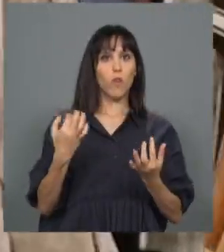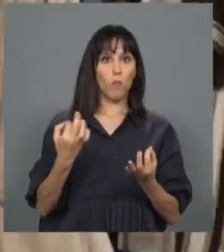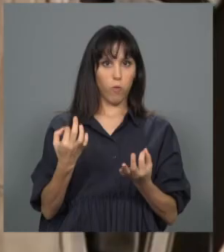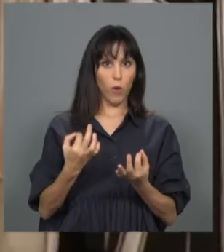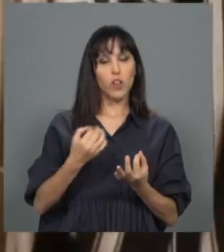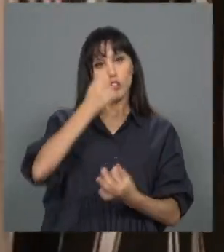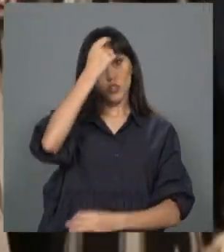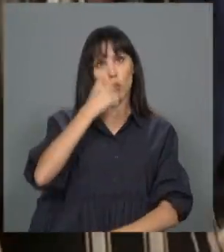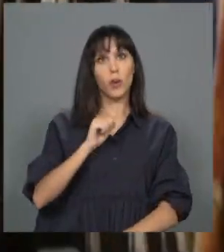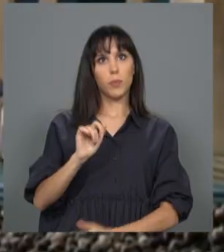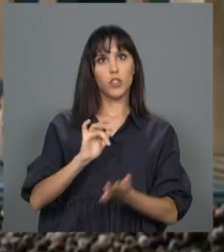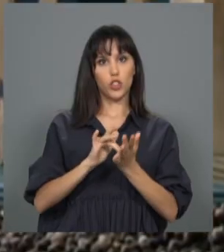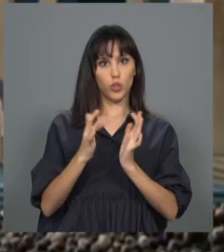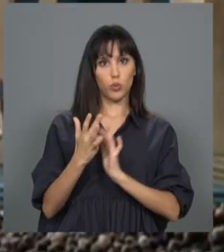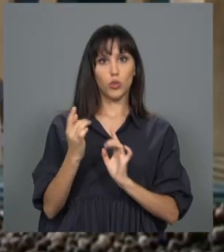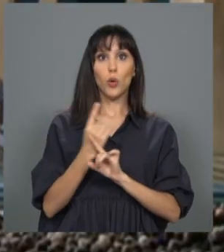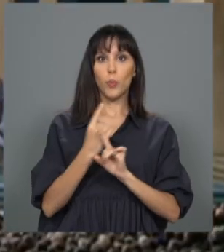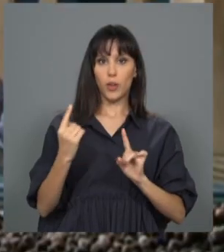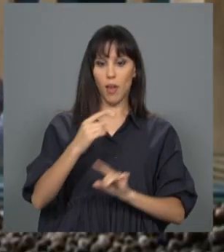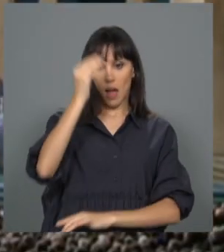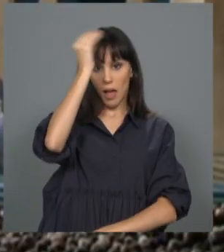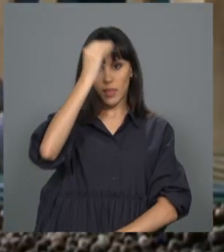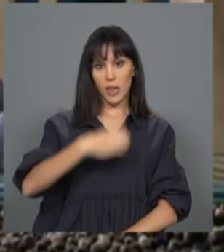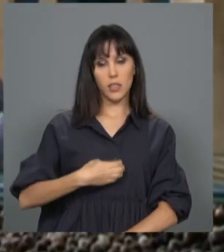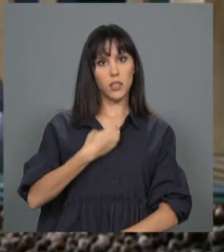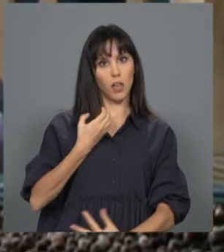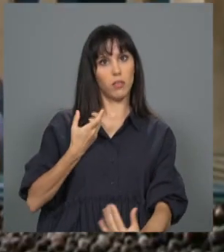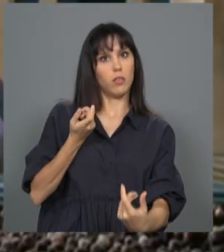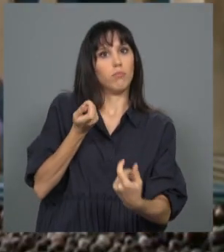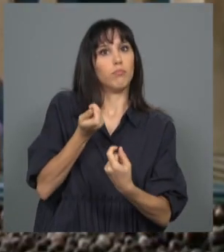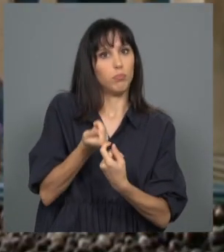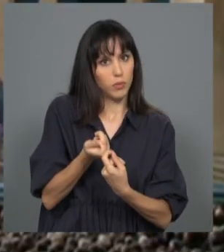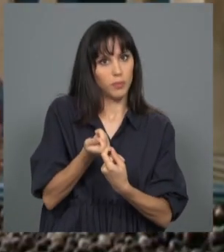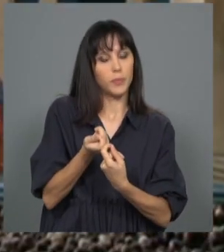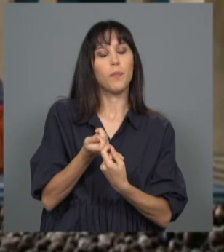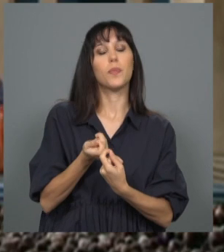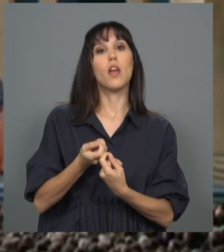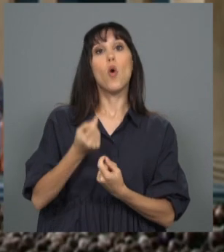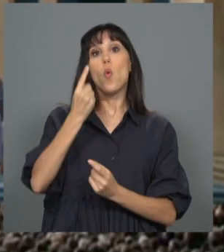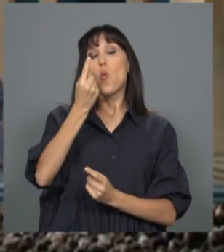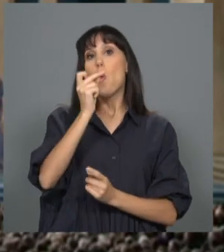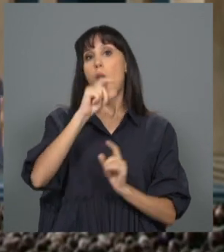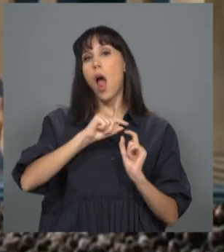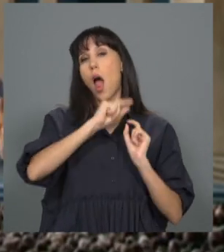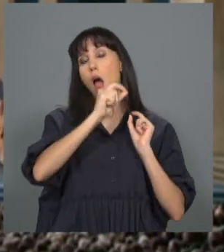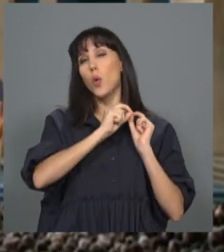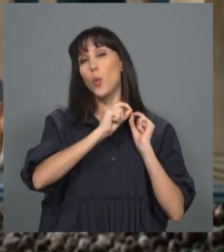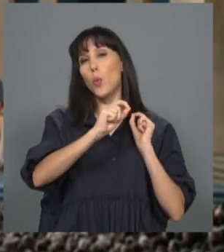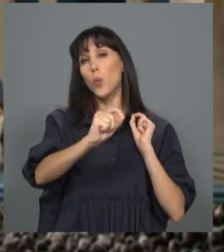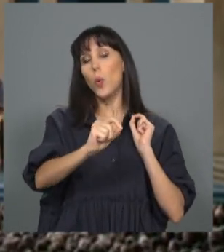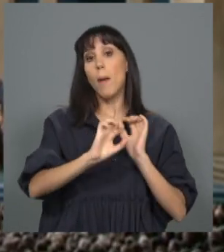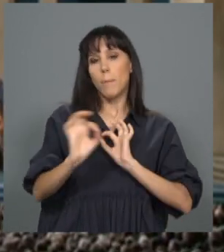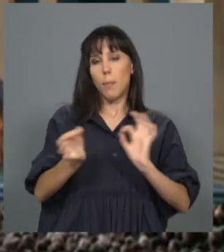identifica-se com esta representação. A aldeia vive pelo menos um ano inteiro de preparação